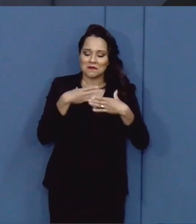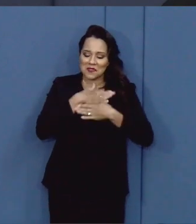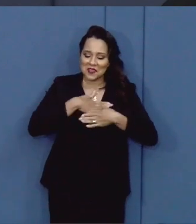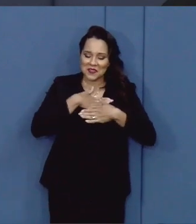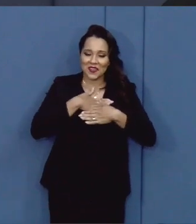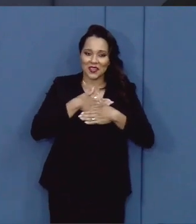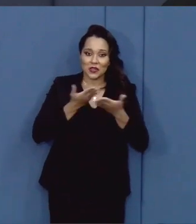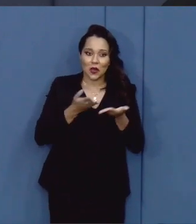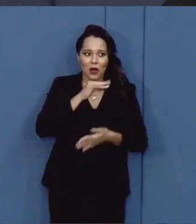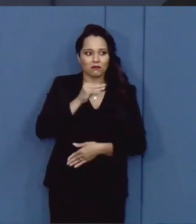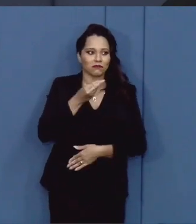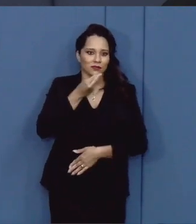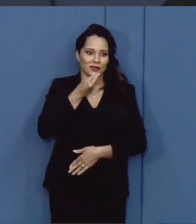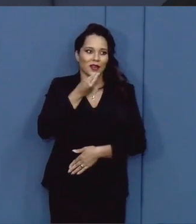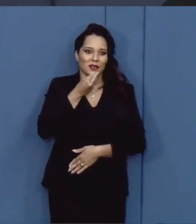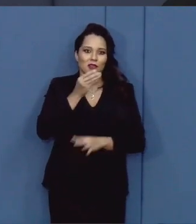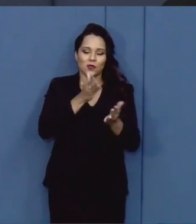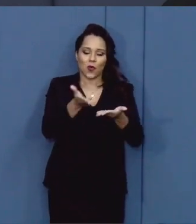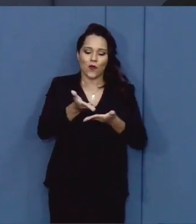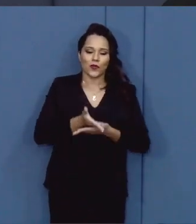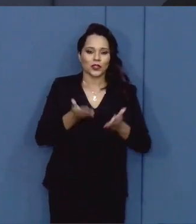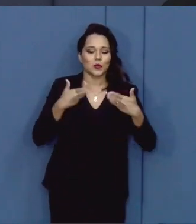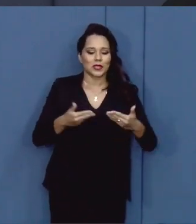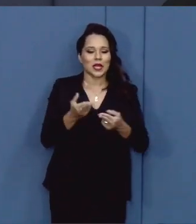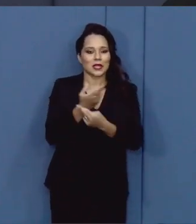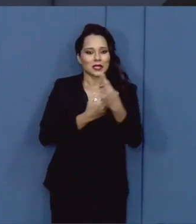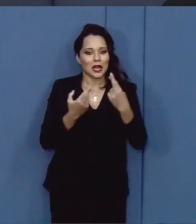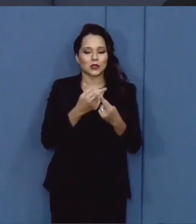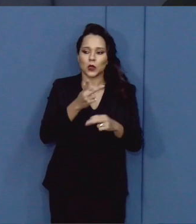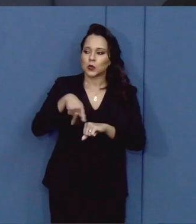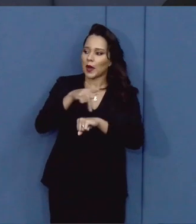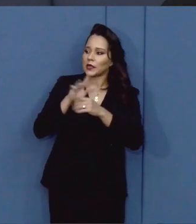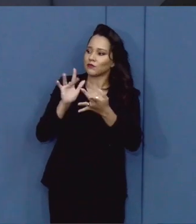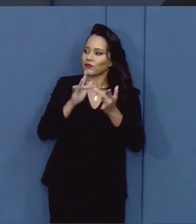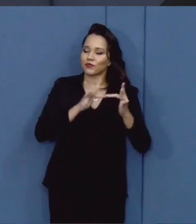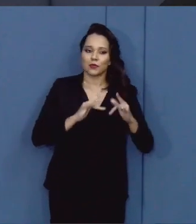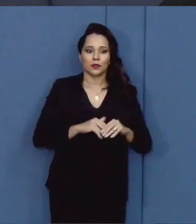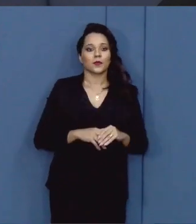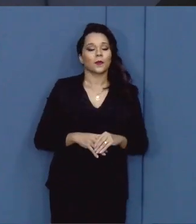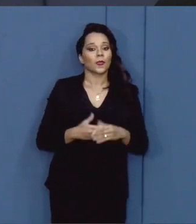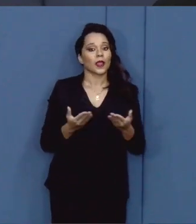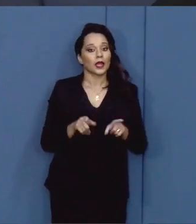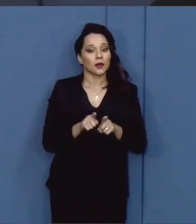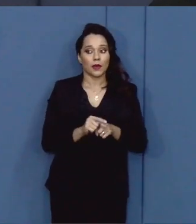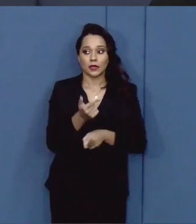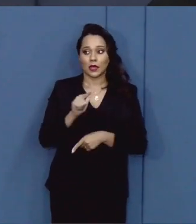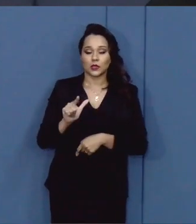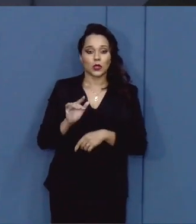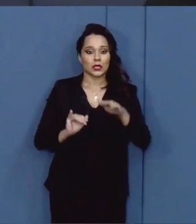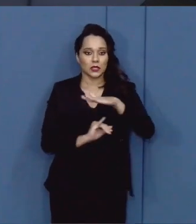ter tido esta oportunidade do convite do Ministério das Relações Exteriores e das